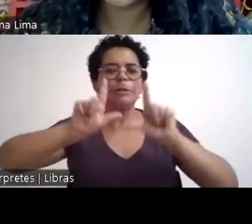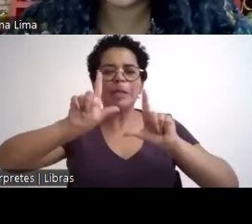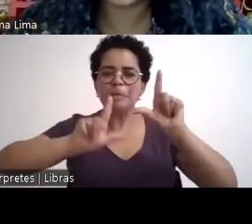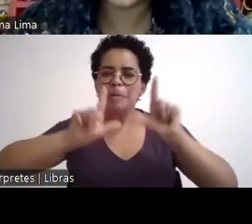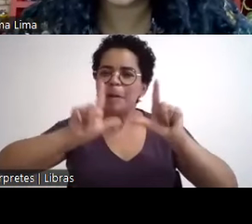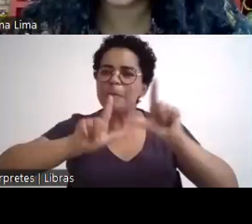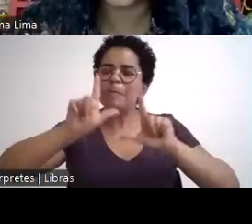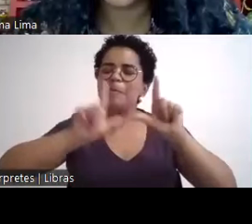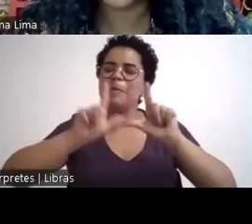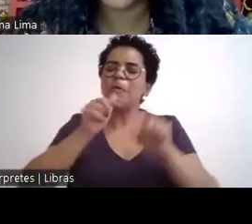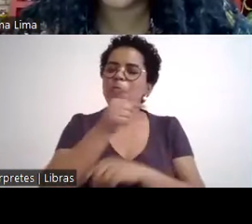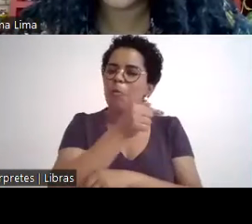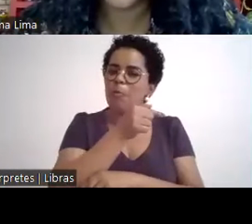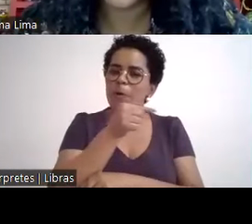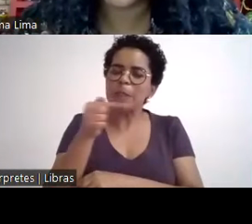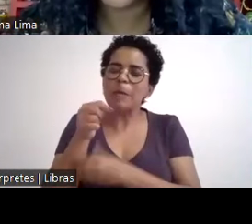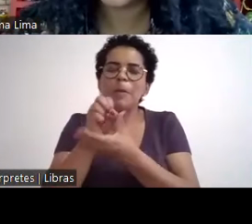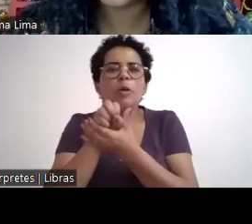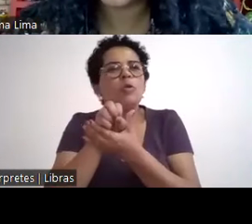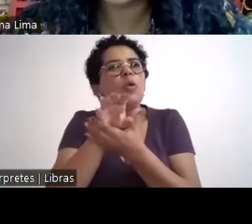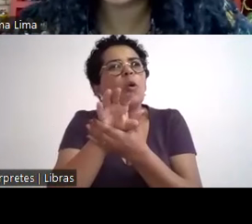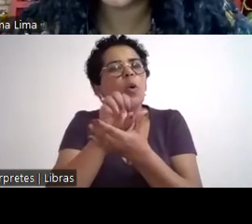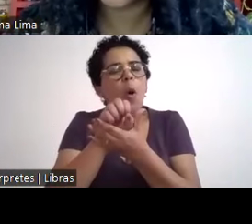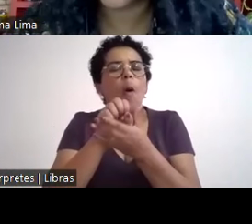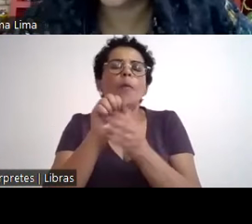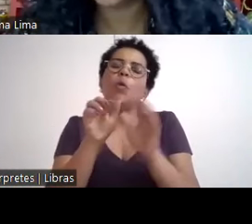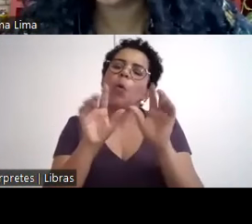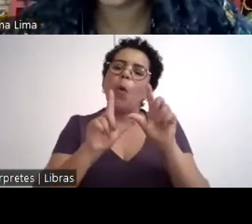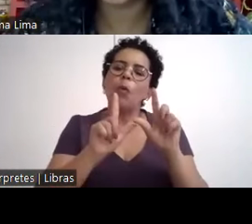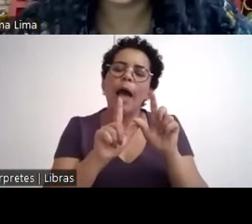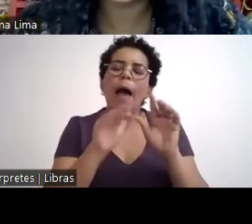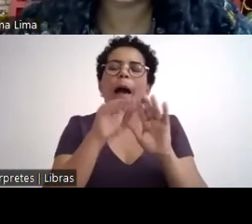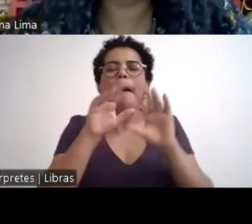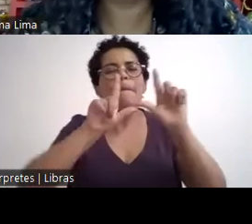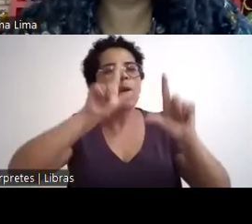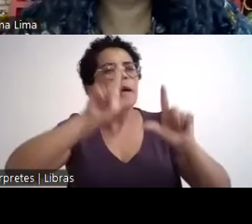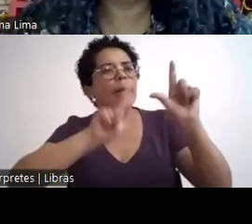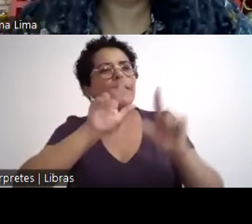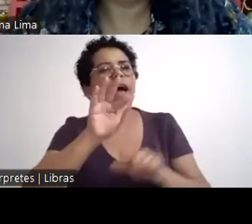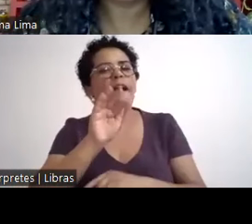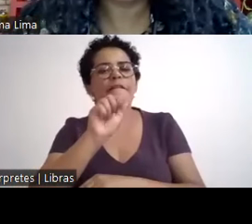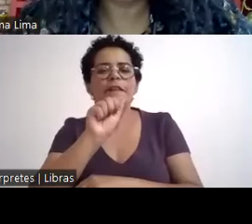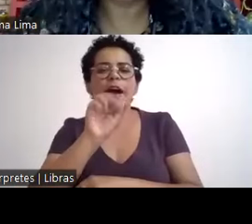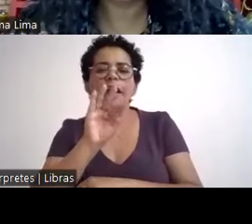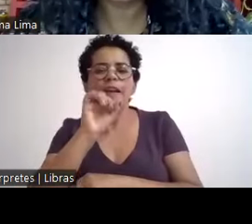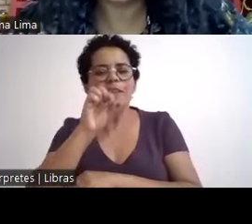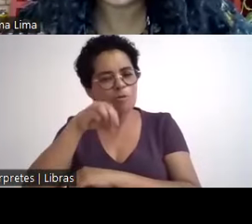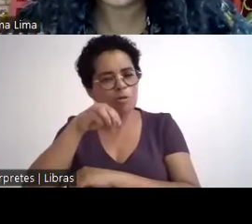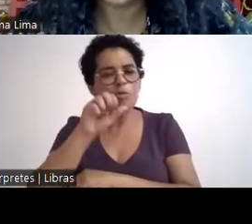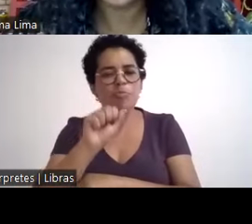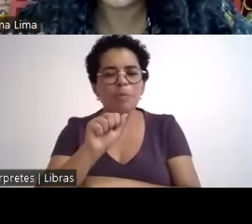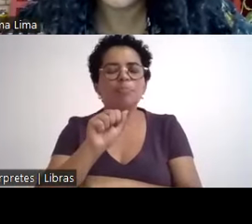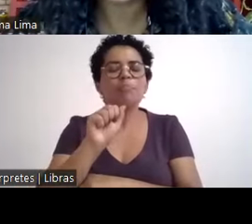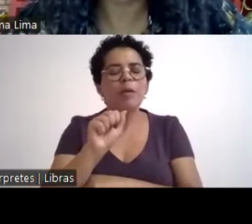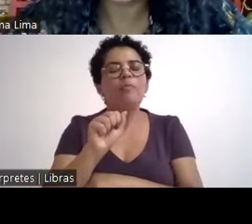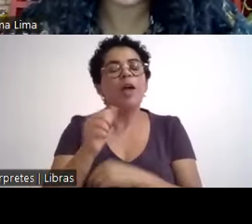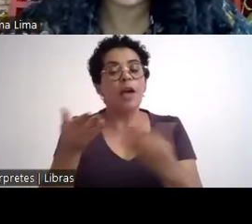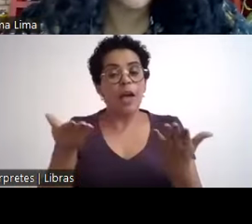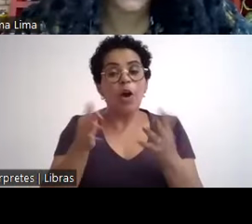semana na Rede Globo, no programa da Fátima Bernardes, na época ainda era o programa dela. E eu trago no